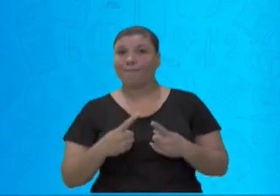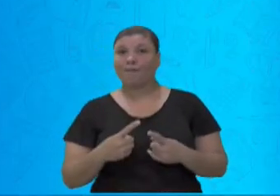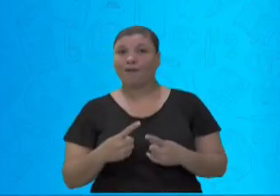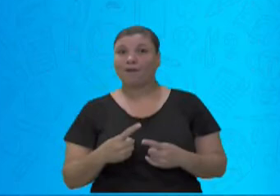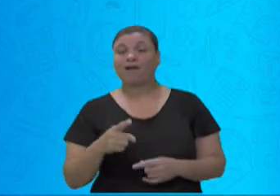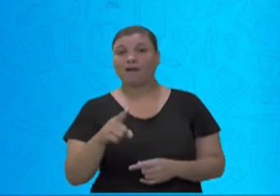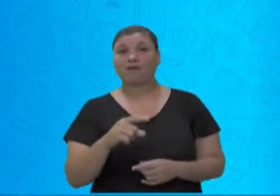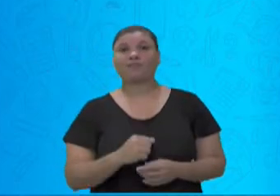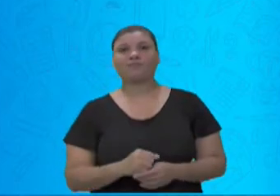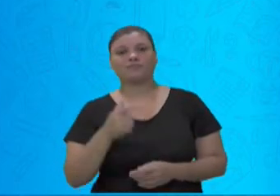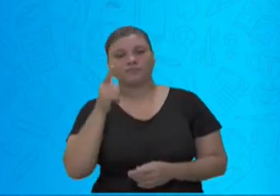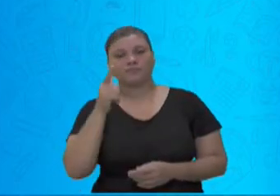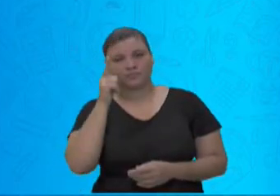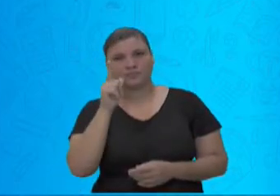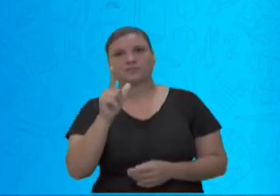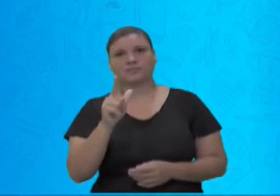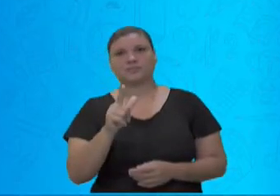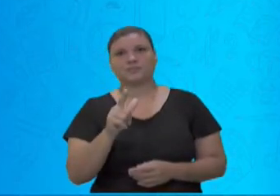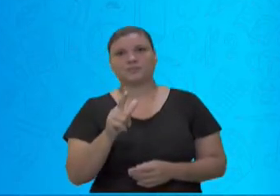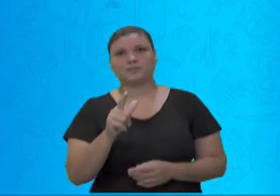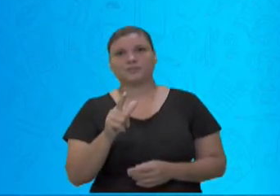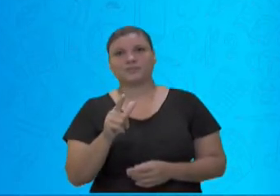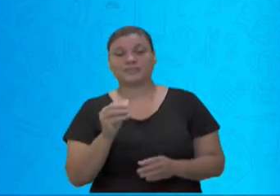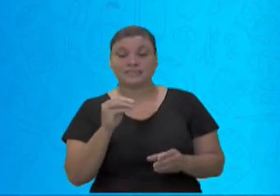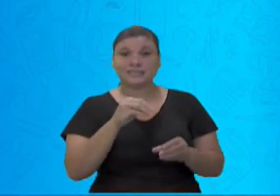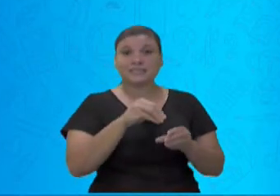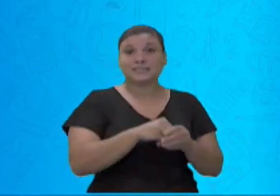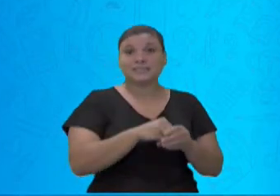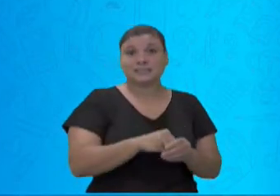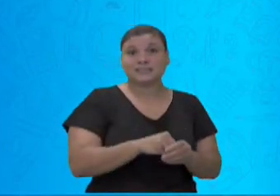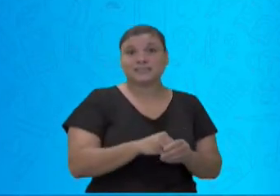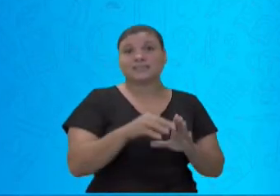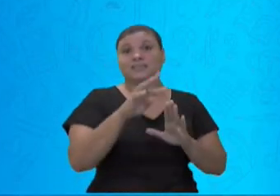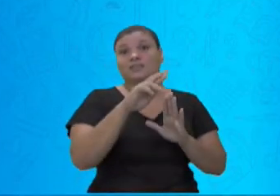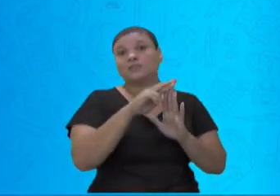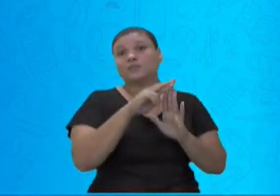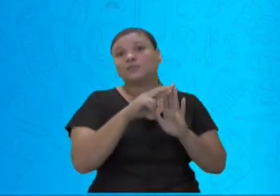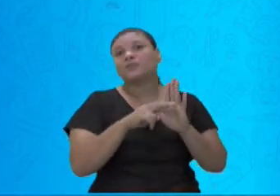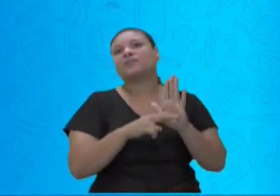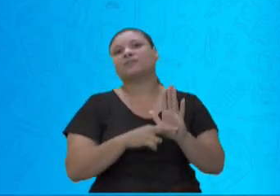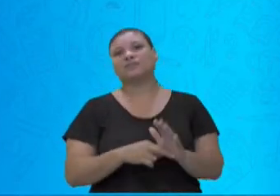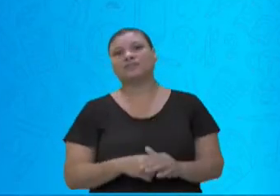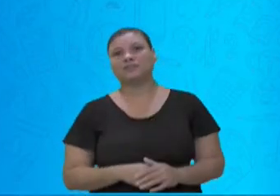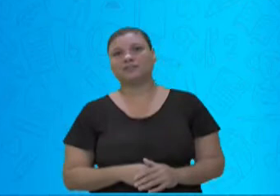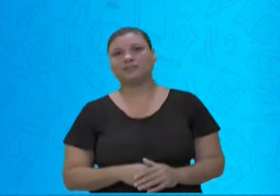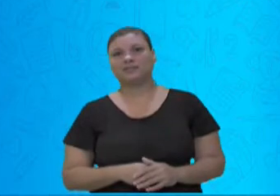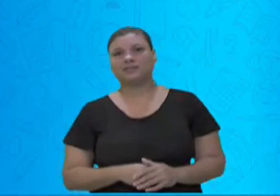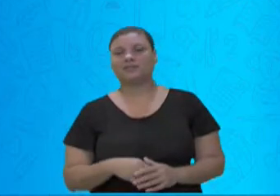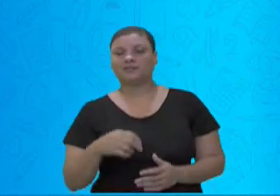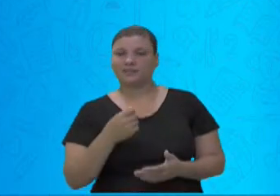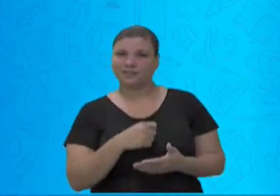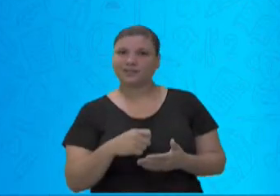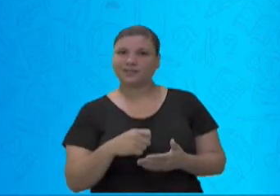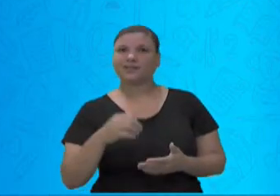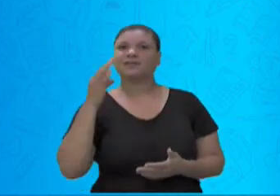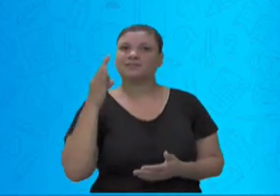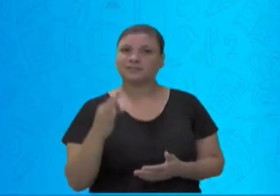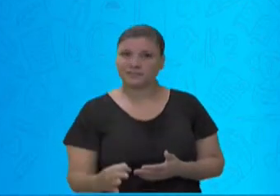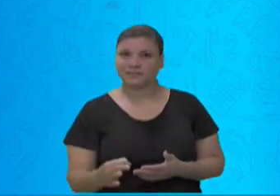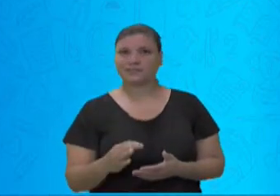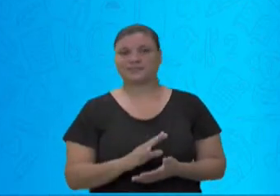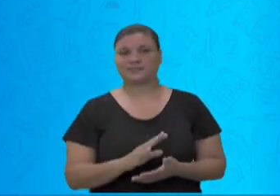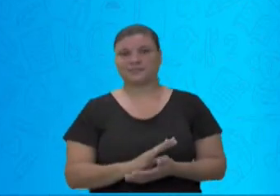podemos aplicar a regra, a dica, mas em outras não. Depende do sentido que